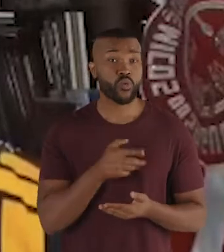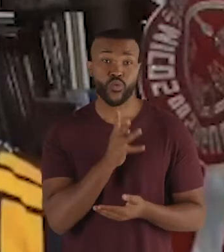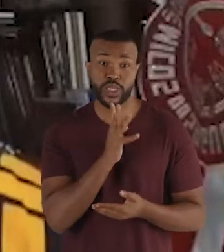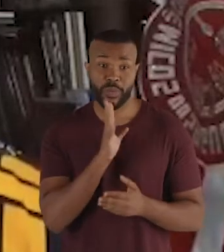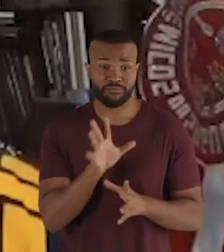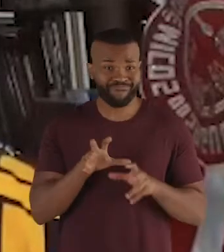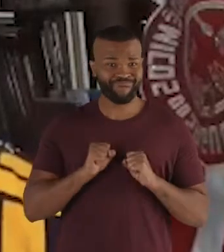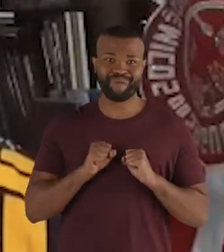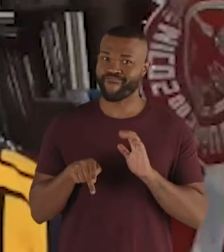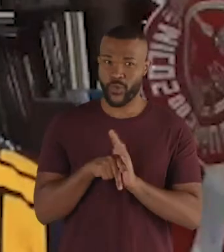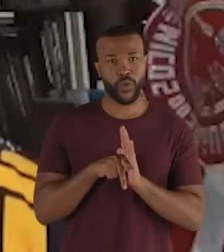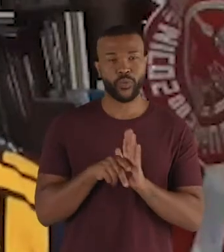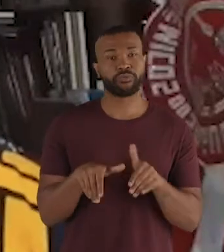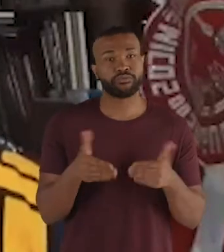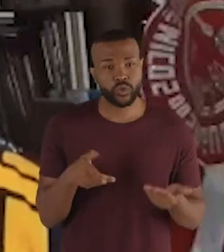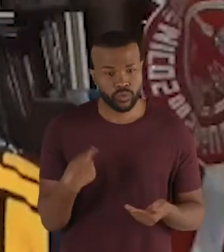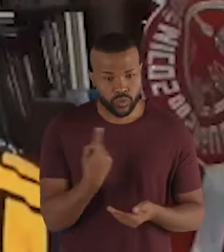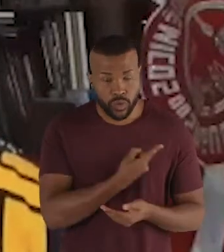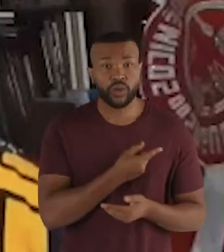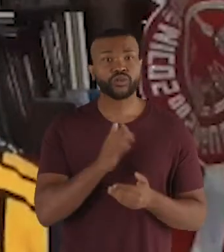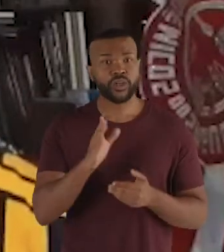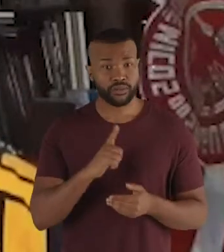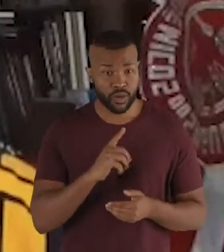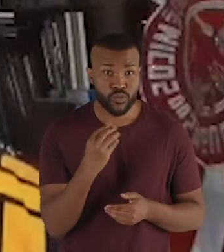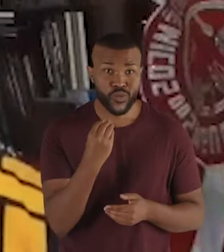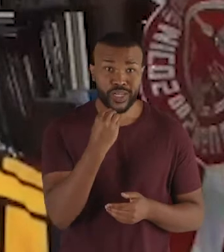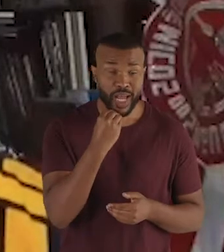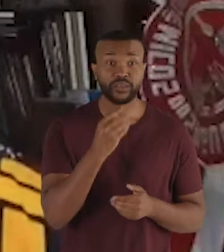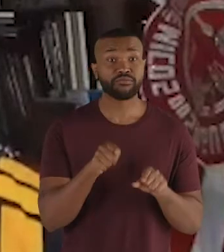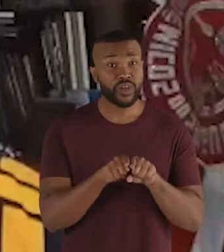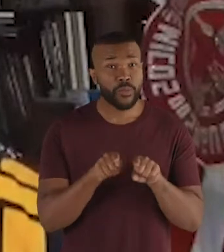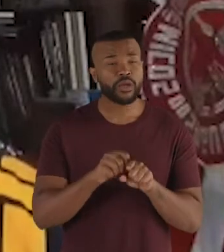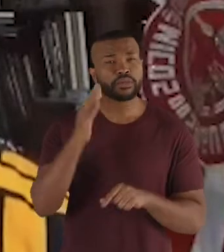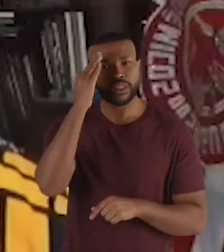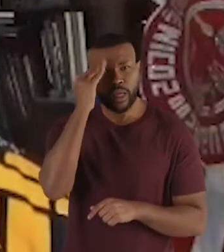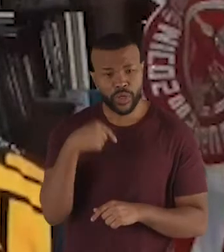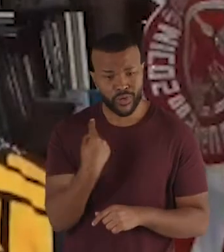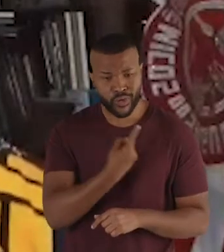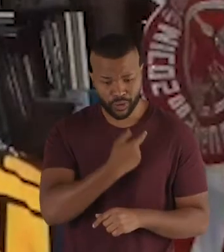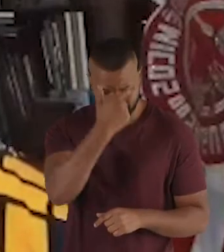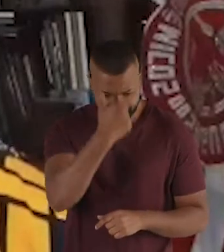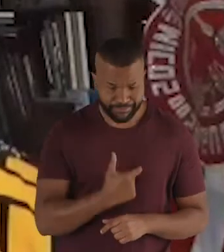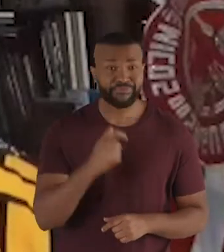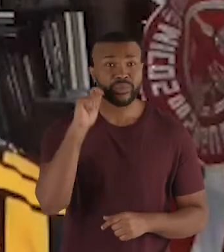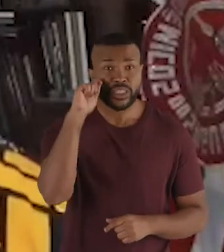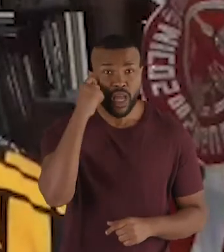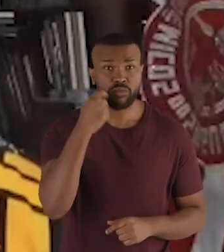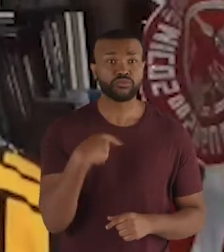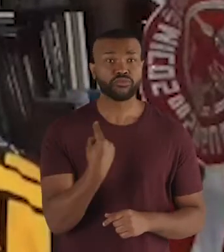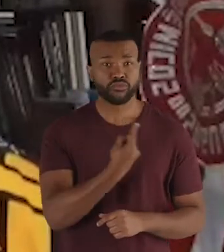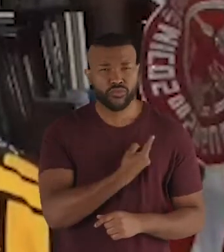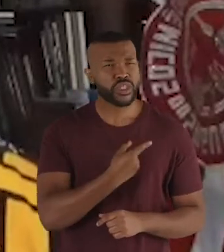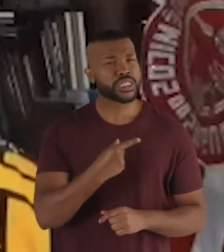o meu conhecimento. E que a gente, tendo a condição e a consciência de que somos negros,